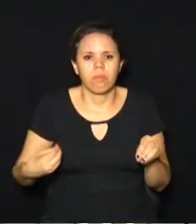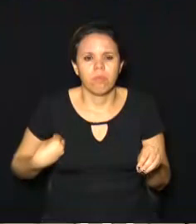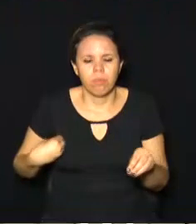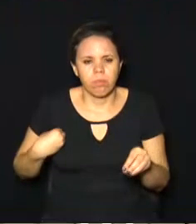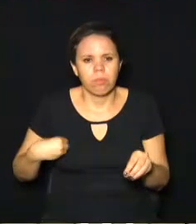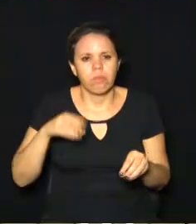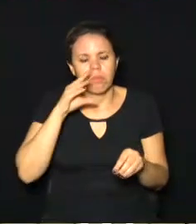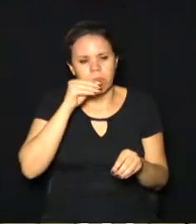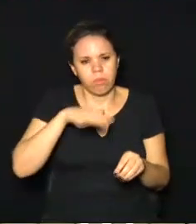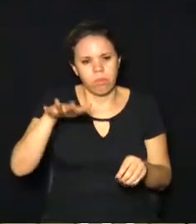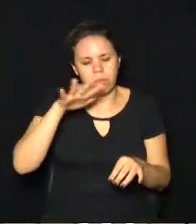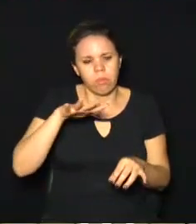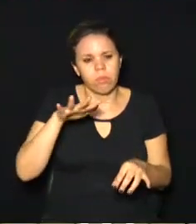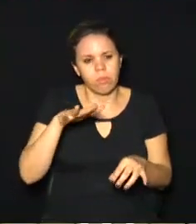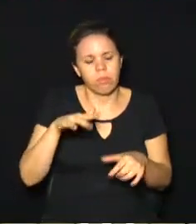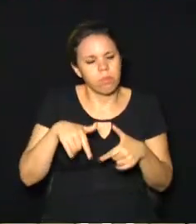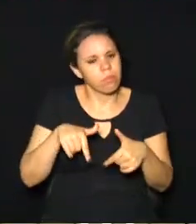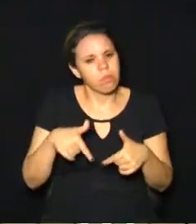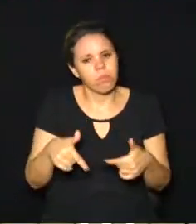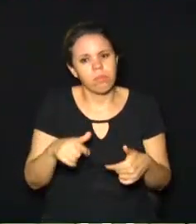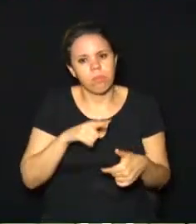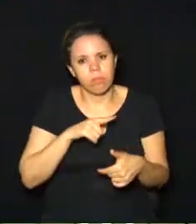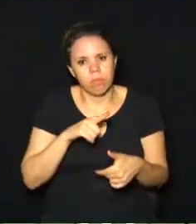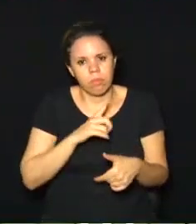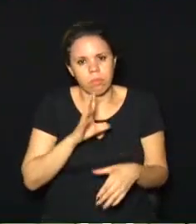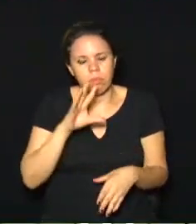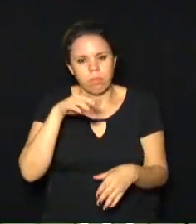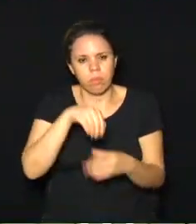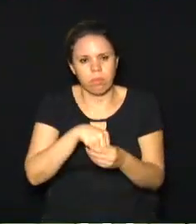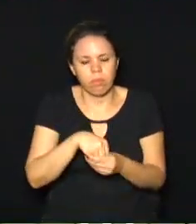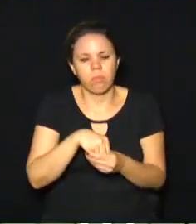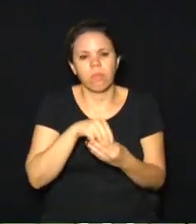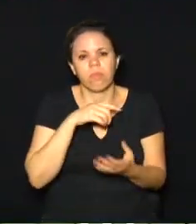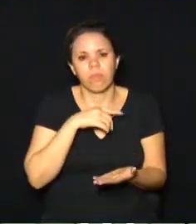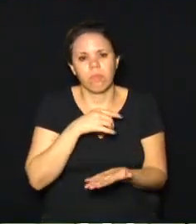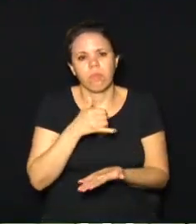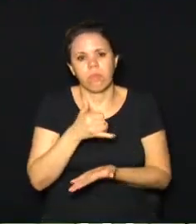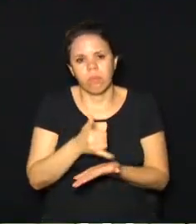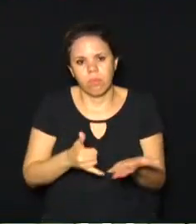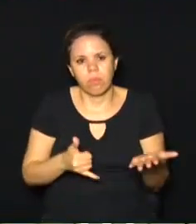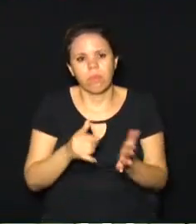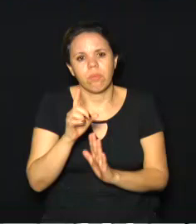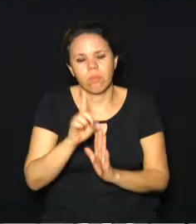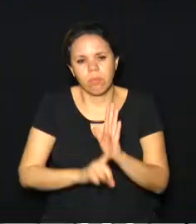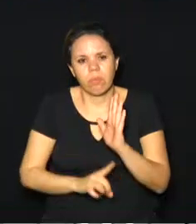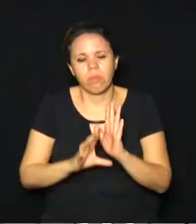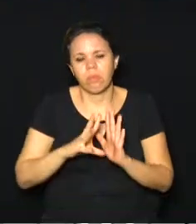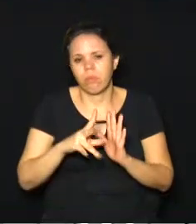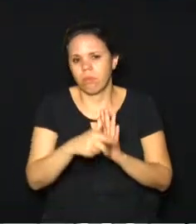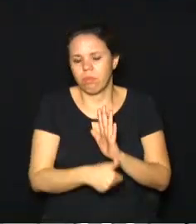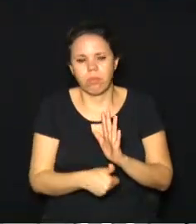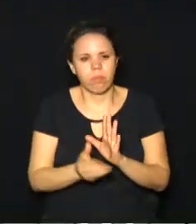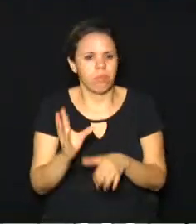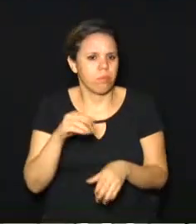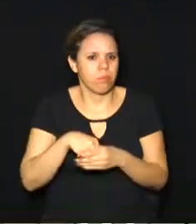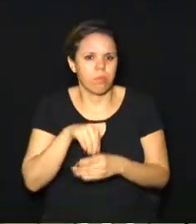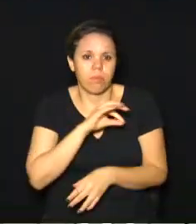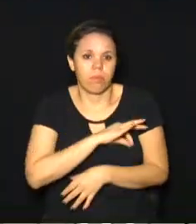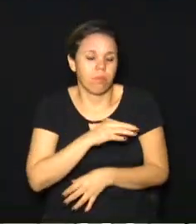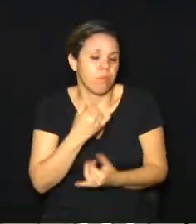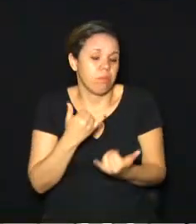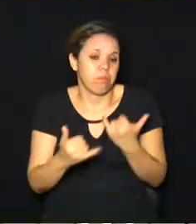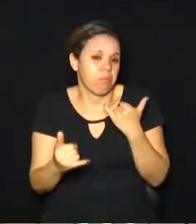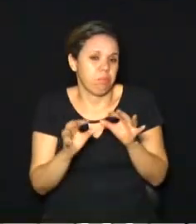funcional desses trabalhadores, do ponto de vista previdenciário, do ponto de vista dos seus direitos, né? Parece até uma